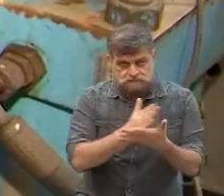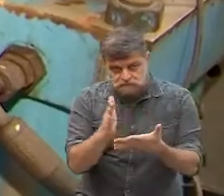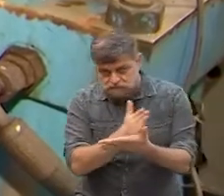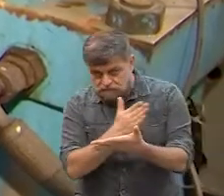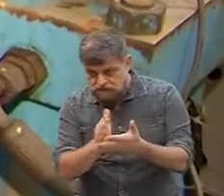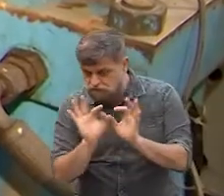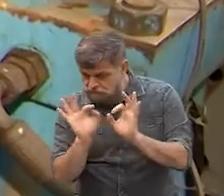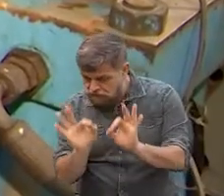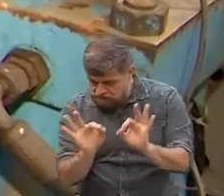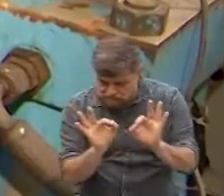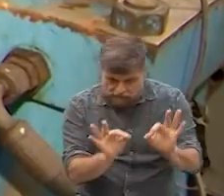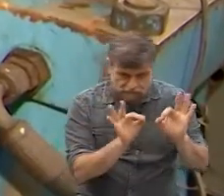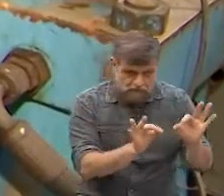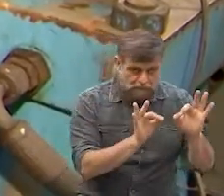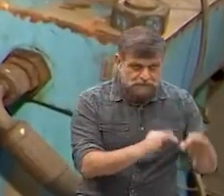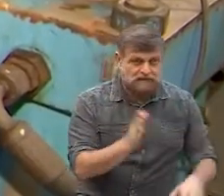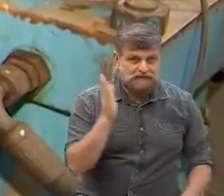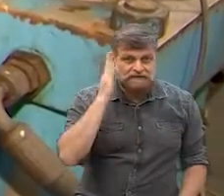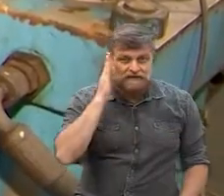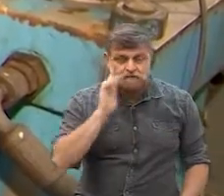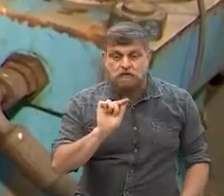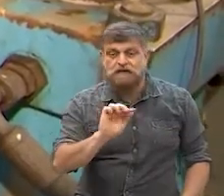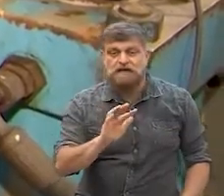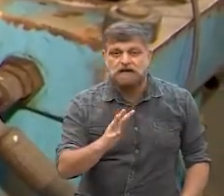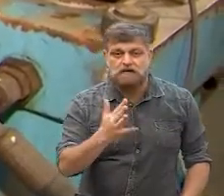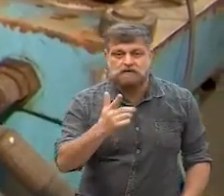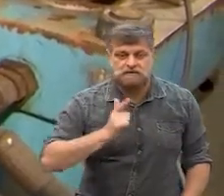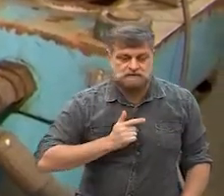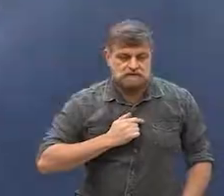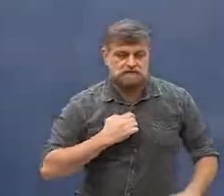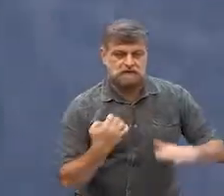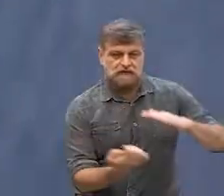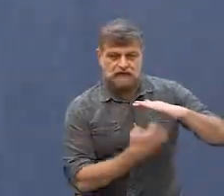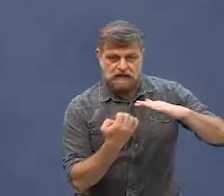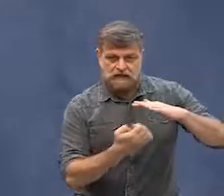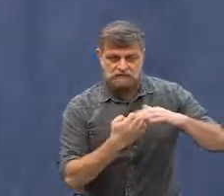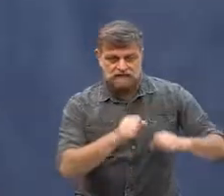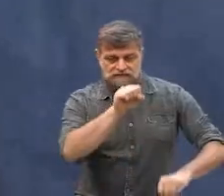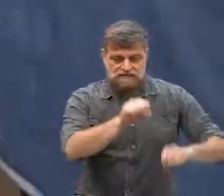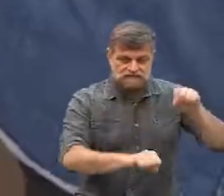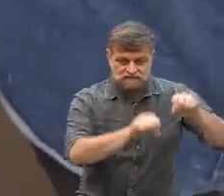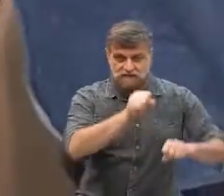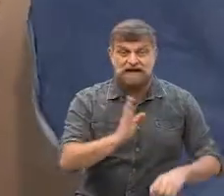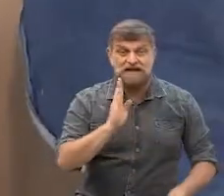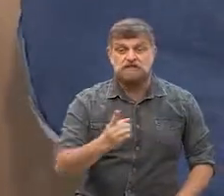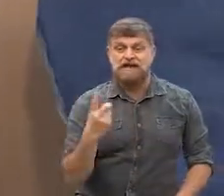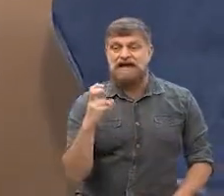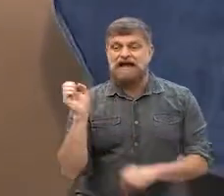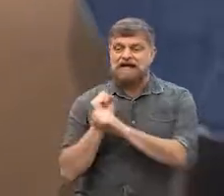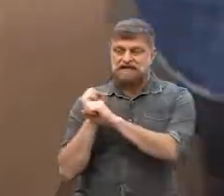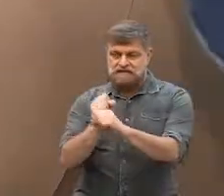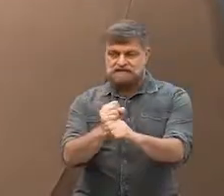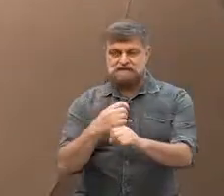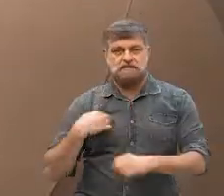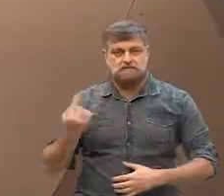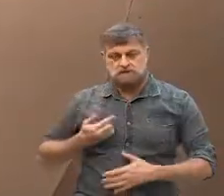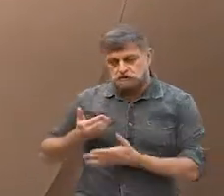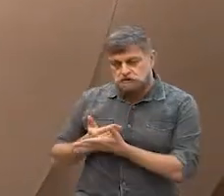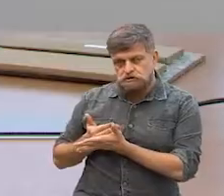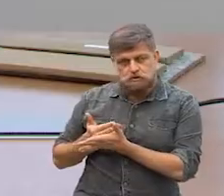separação adequada, né, e acaba direcionando para esses fabricantes. Há pelo menos 15 anos a gente começou,